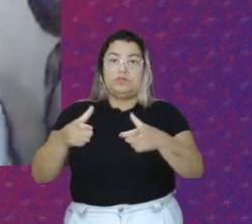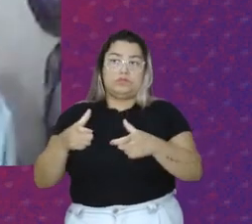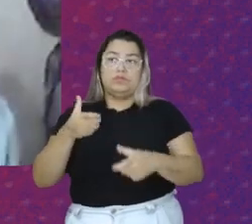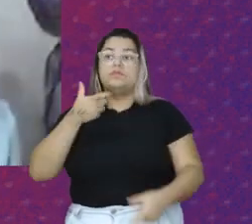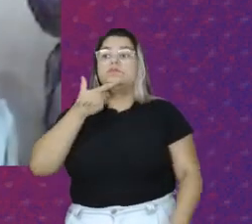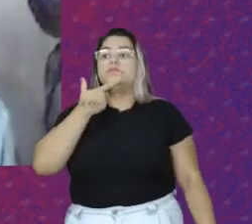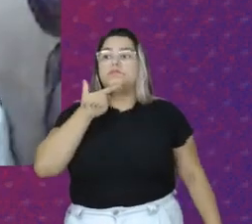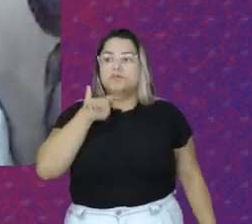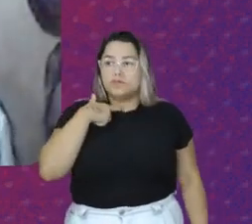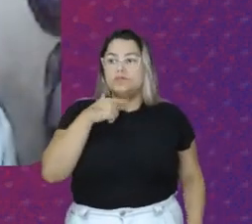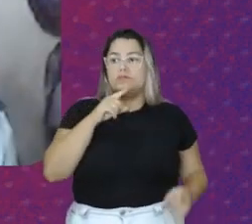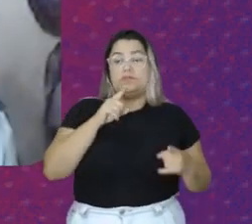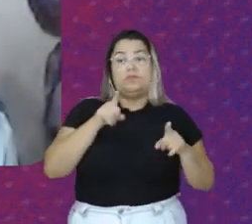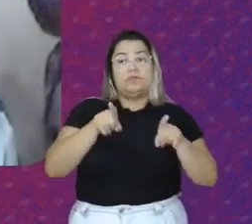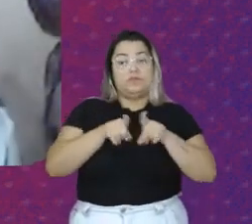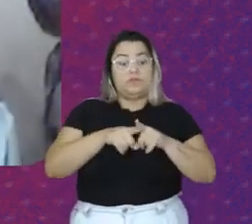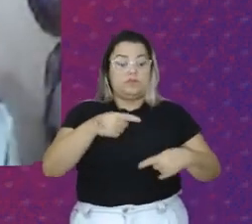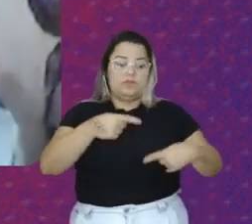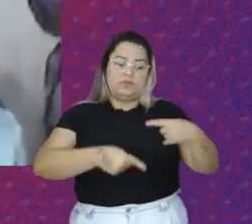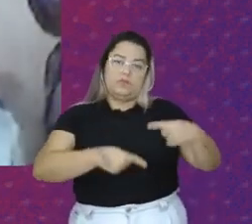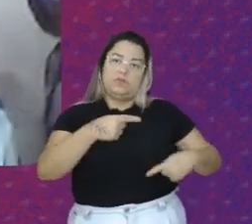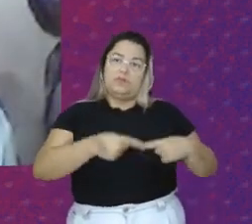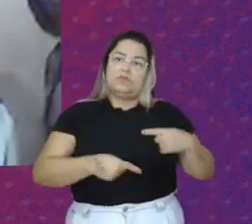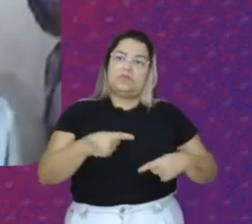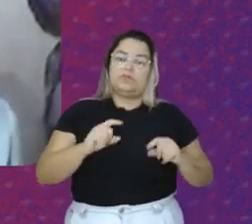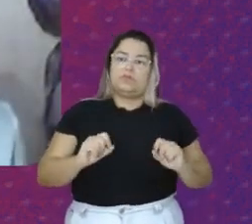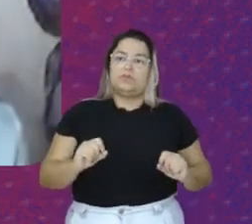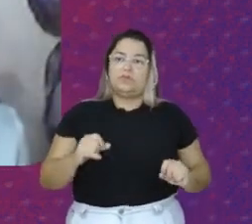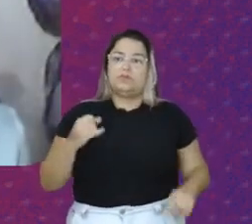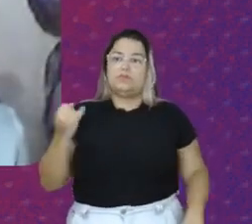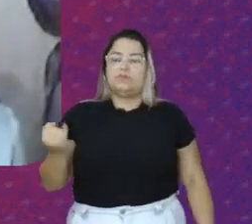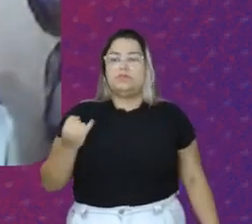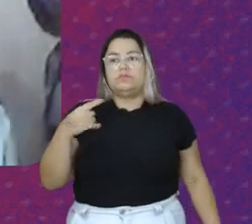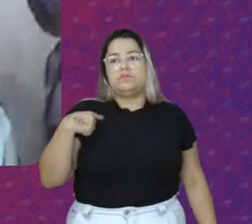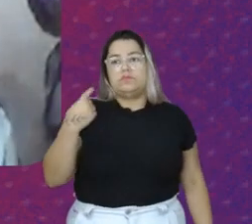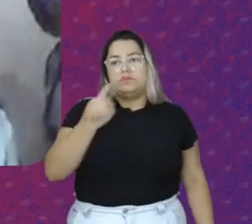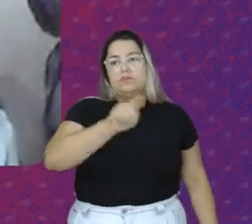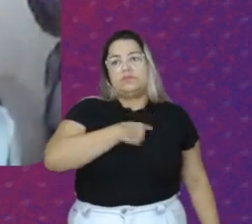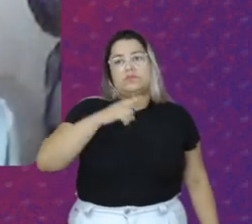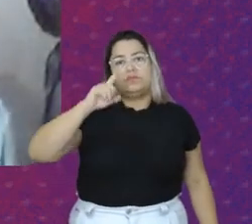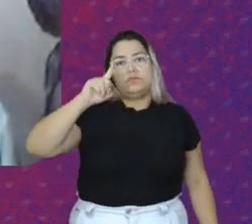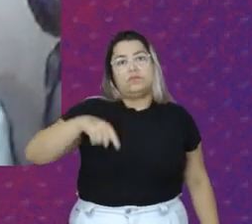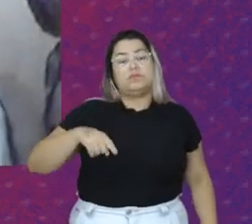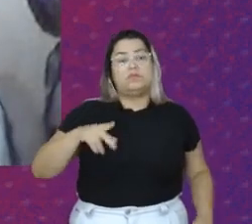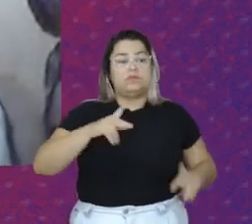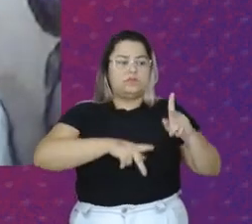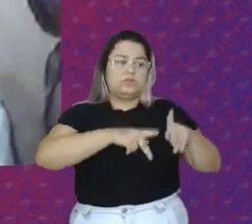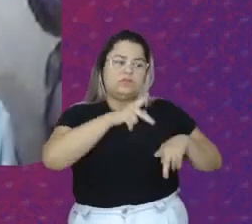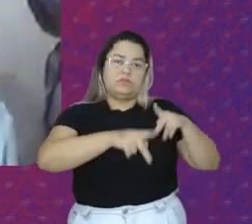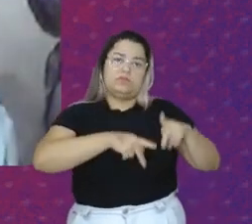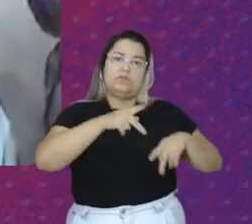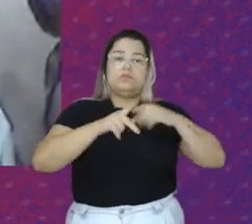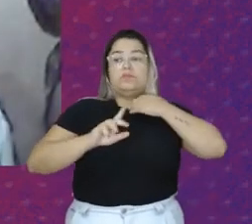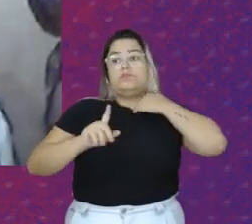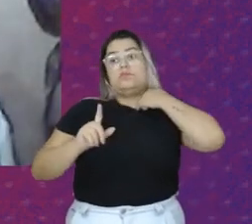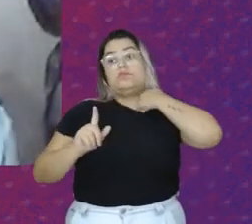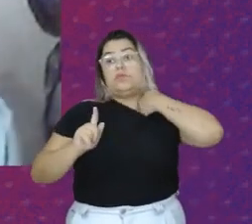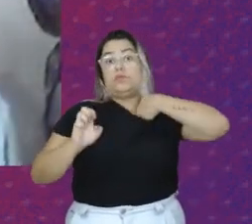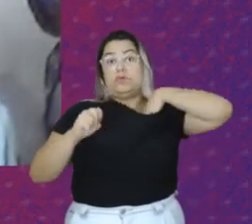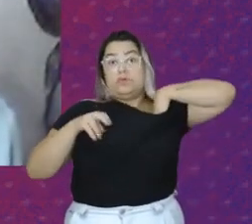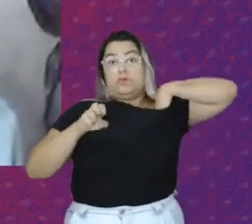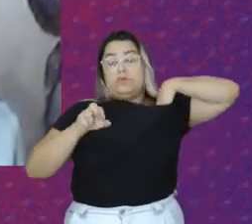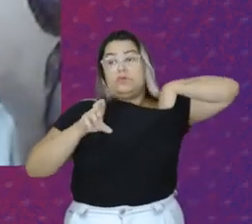mas principalmente na política. É fundamental. Nós somos maioria da população, seja de gênero e